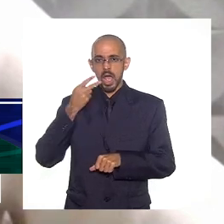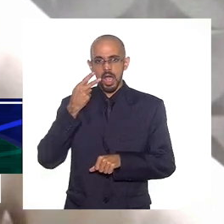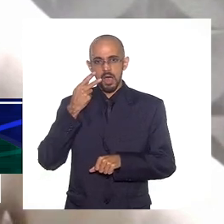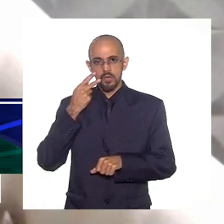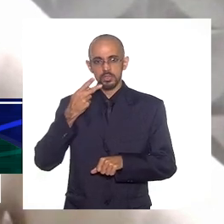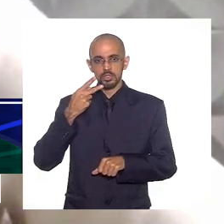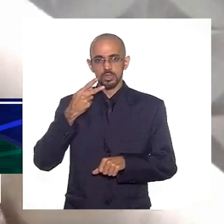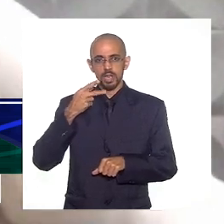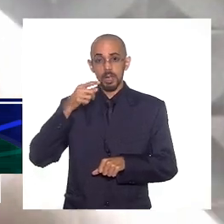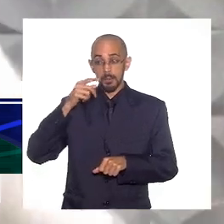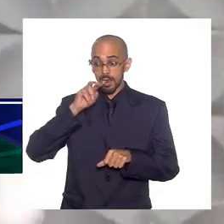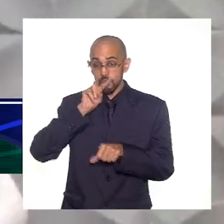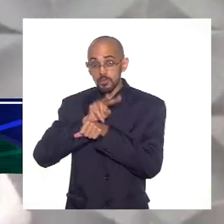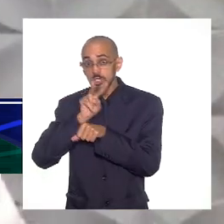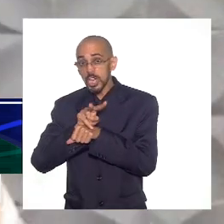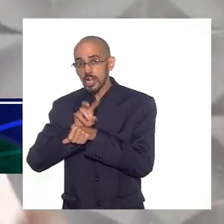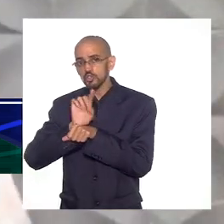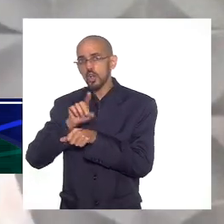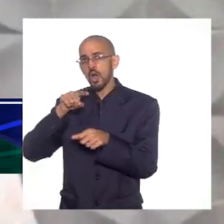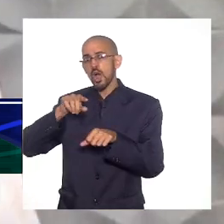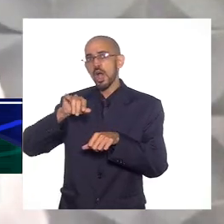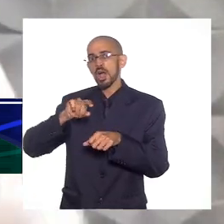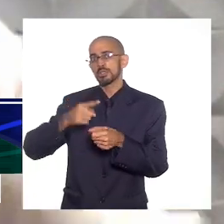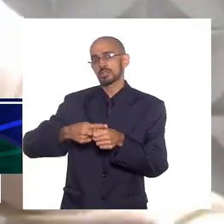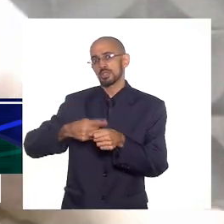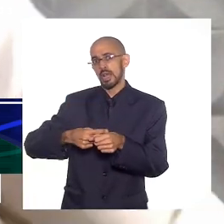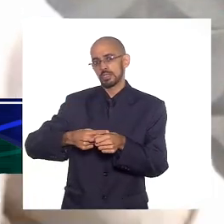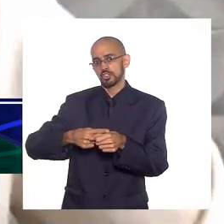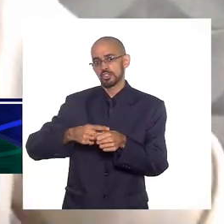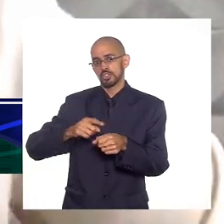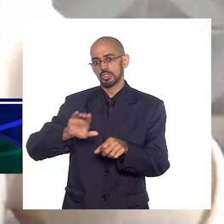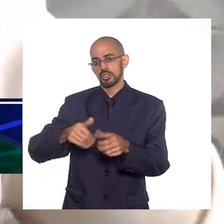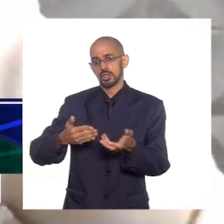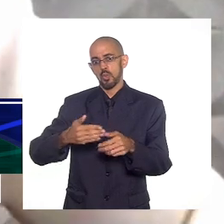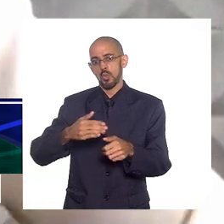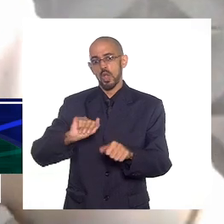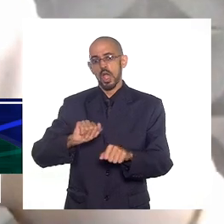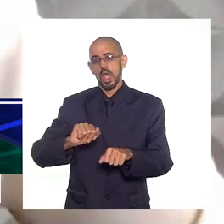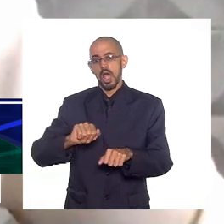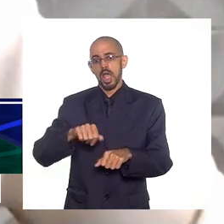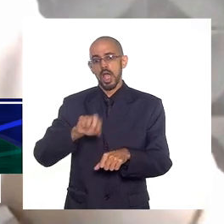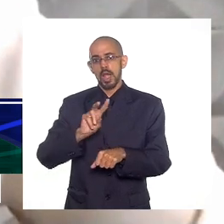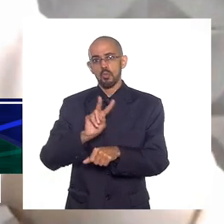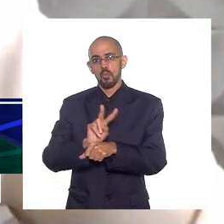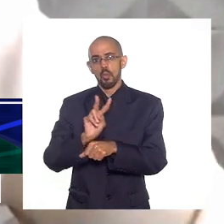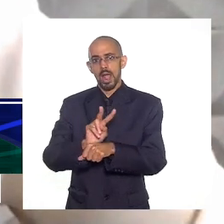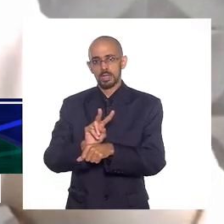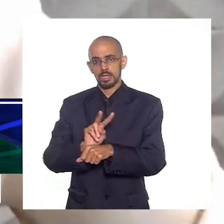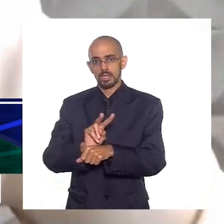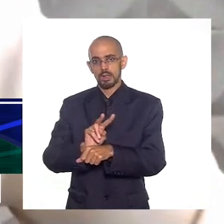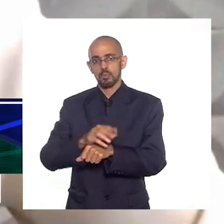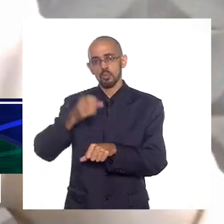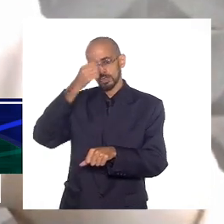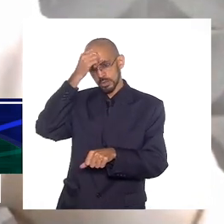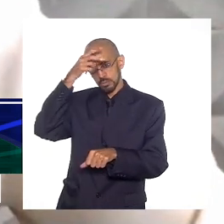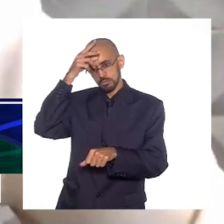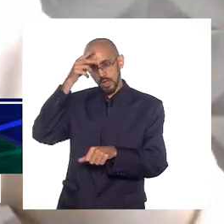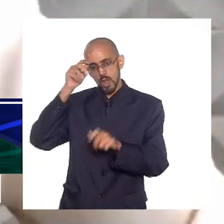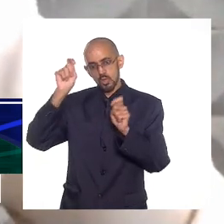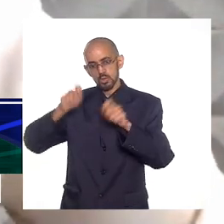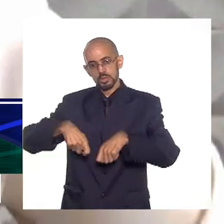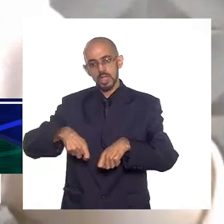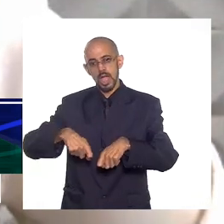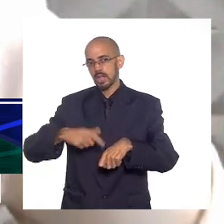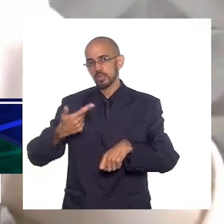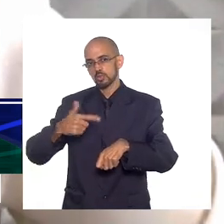a Guarda Municipal, bem instrumentalizada, né, sob o olhar dessa polícia comunitária, pode, sem dúvida